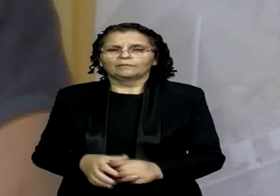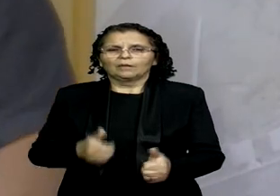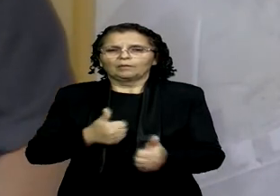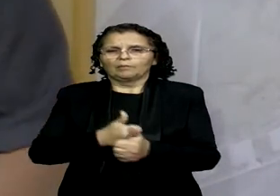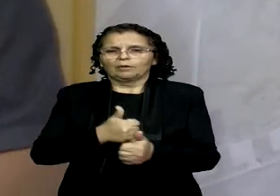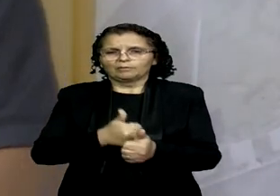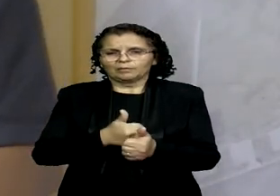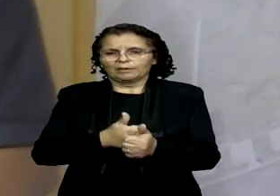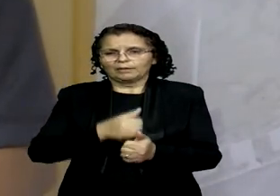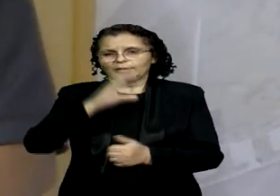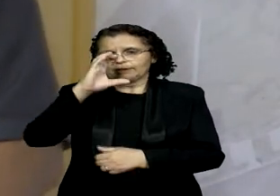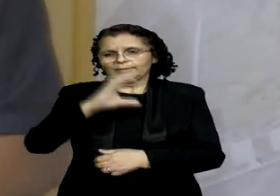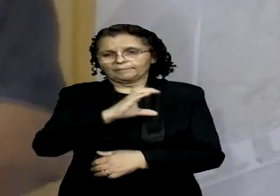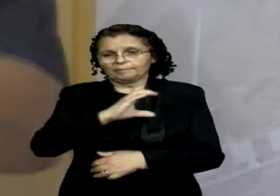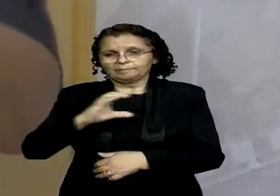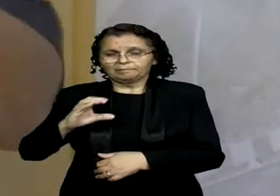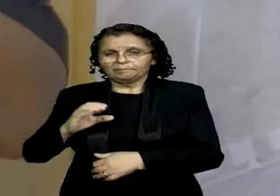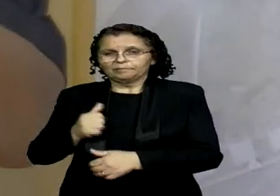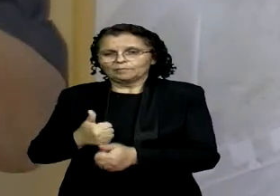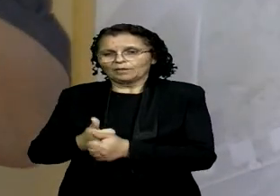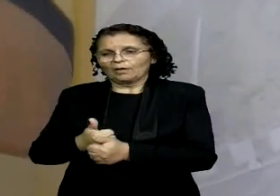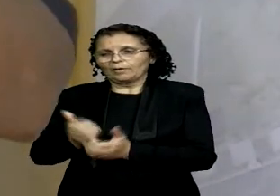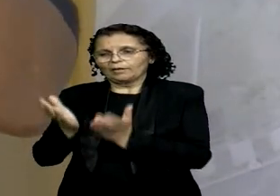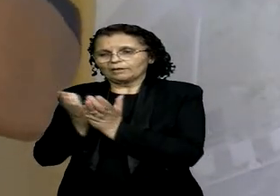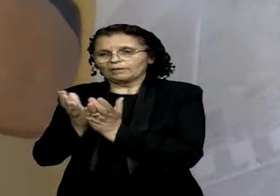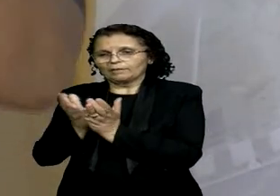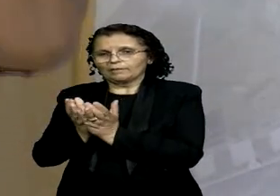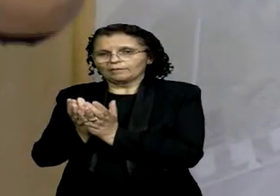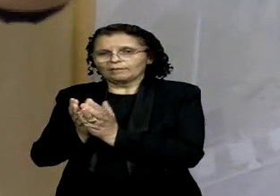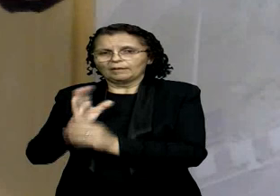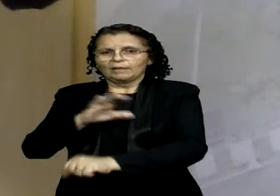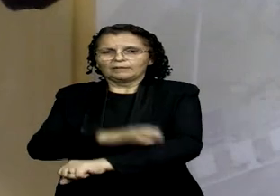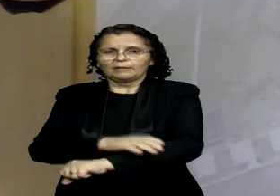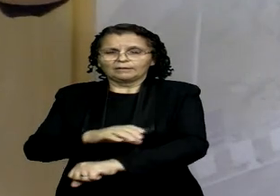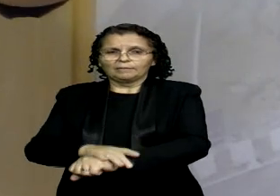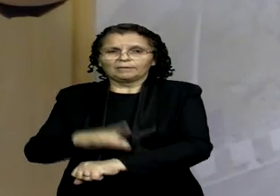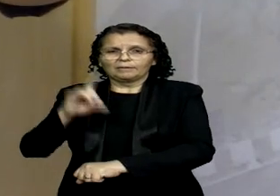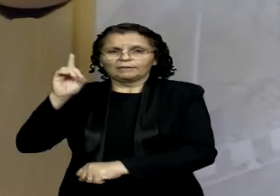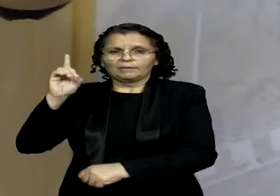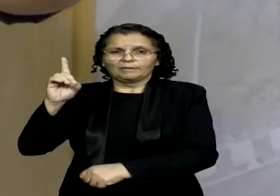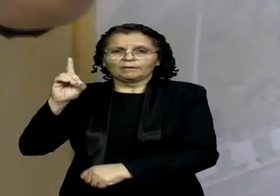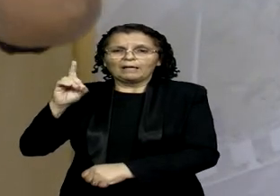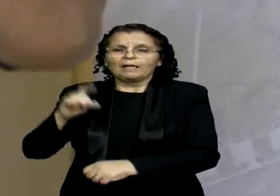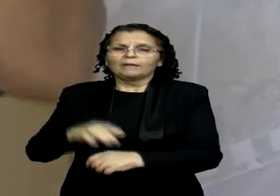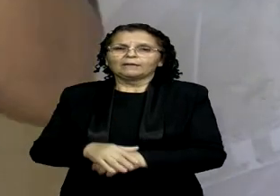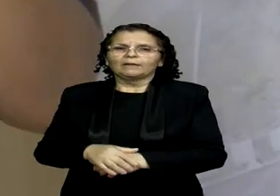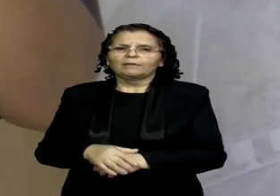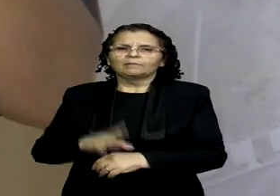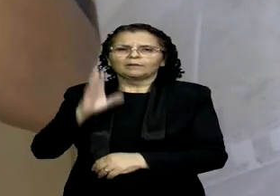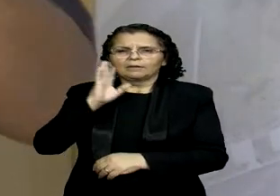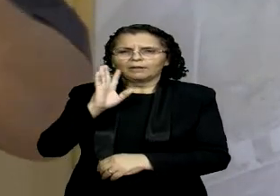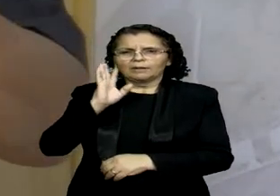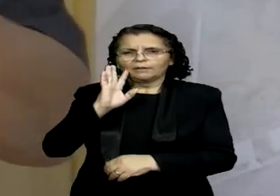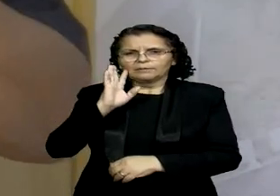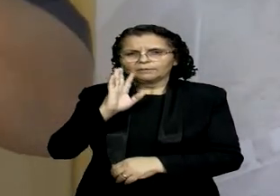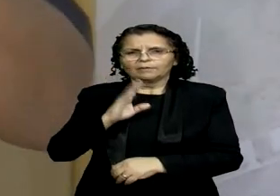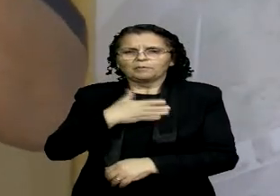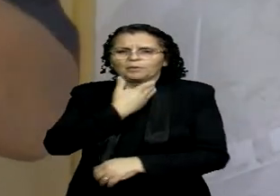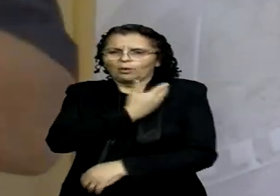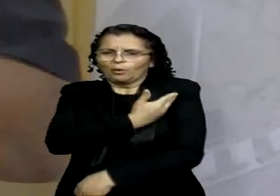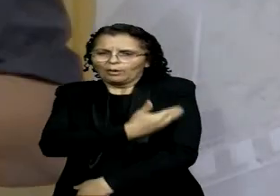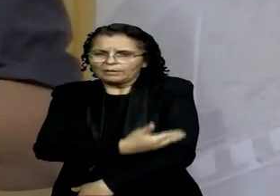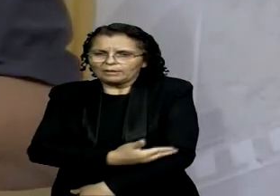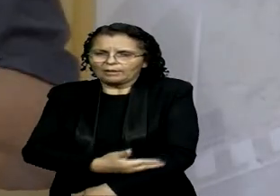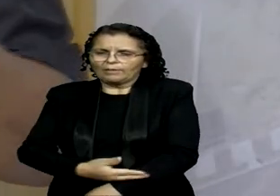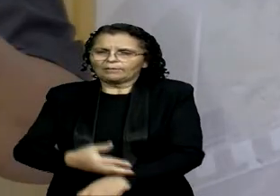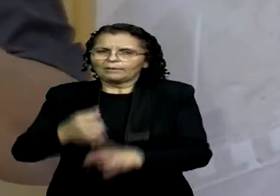Igreja Católica de Vila dos Remédios. Tem uma igreja evangélica na Assembleia. E eles são muito bacana, muito educados, umas